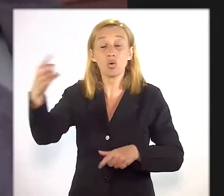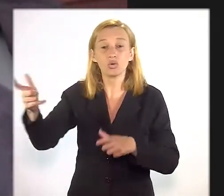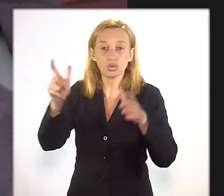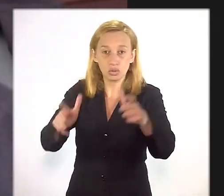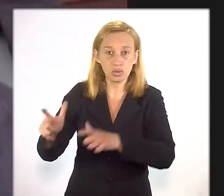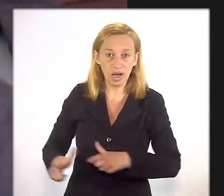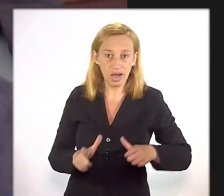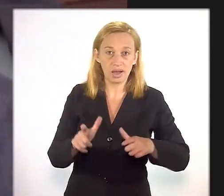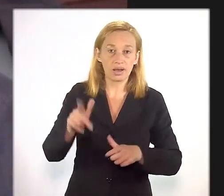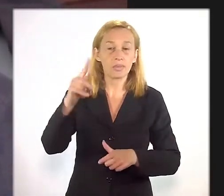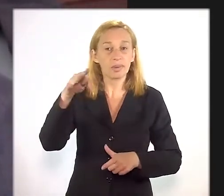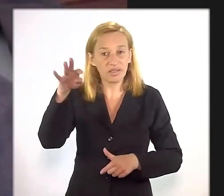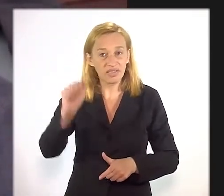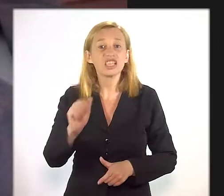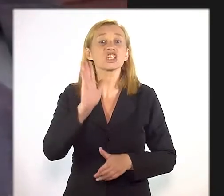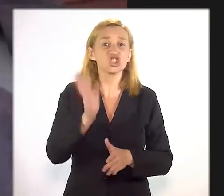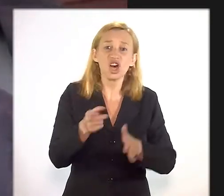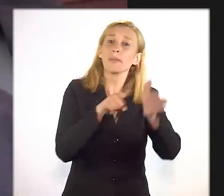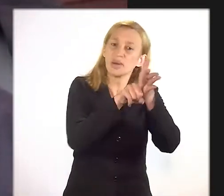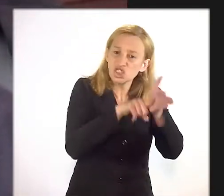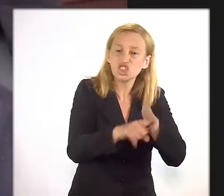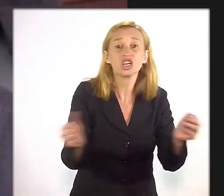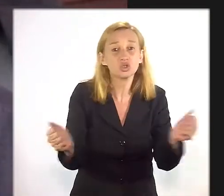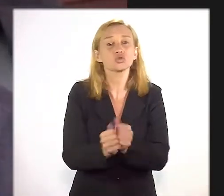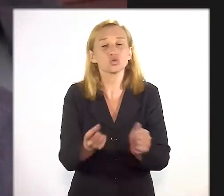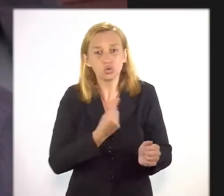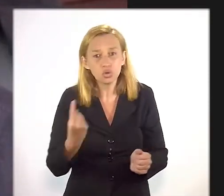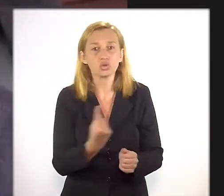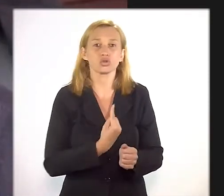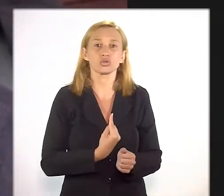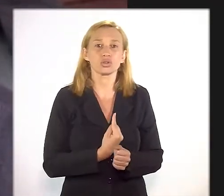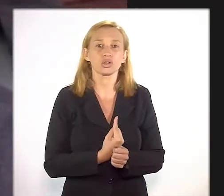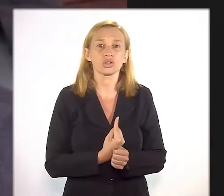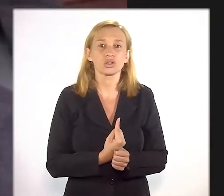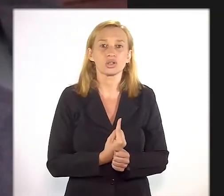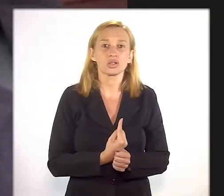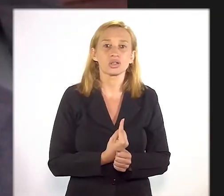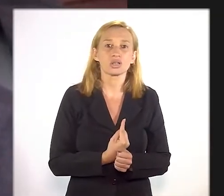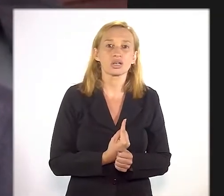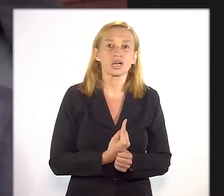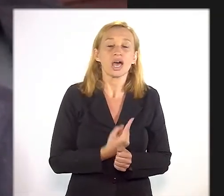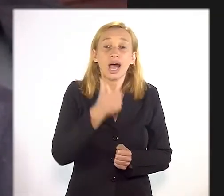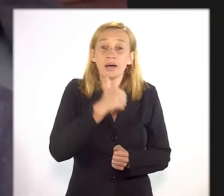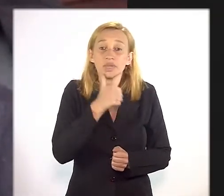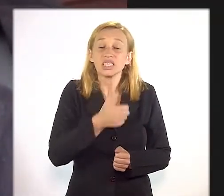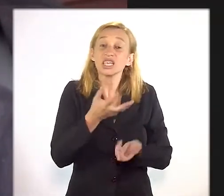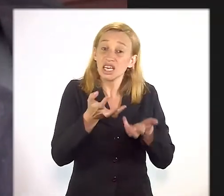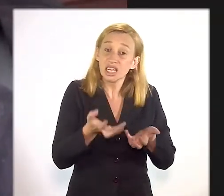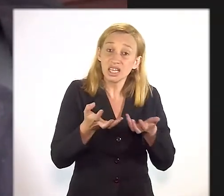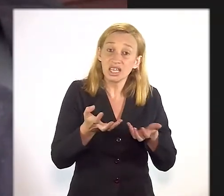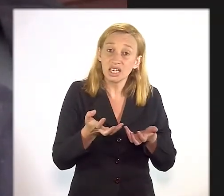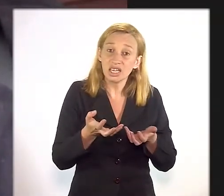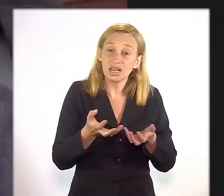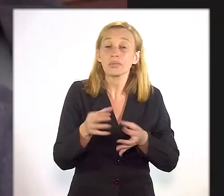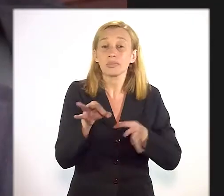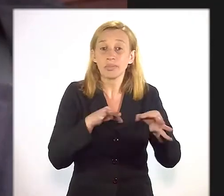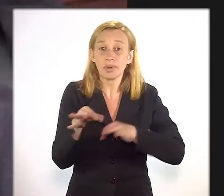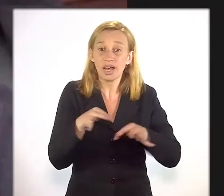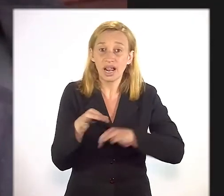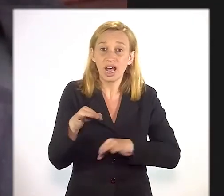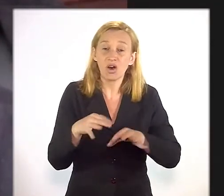anos. E foi pesquisar connosco. Professor é indispensável, mas não para palrar lições